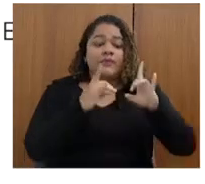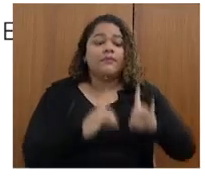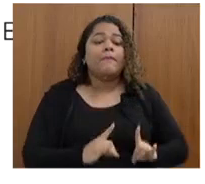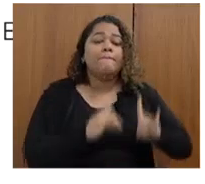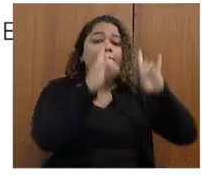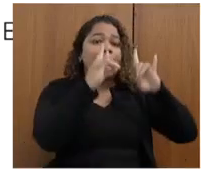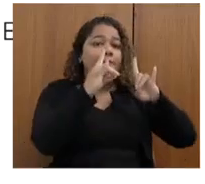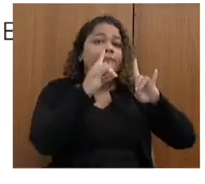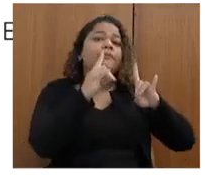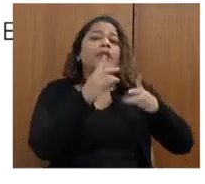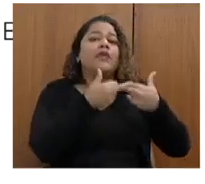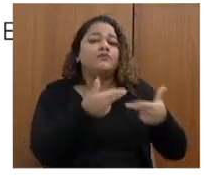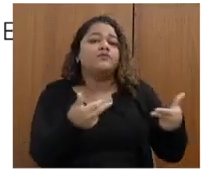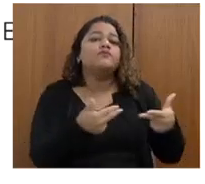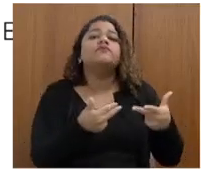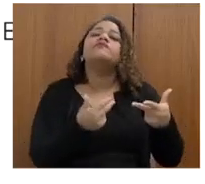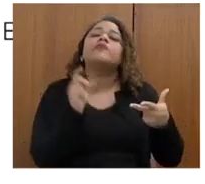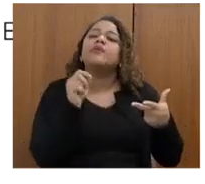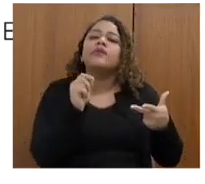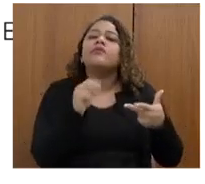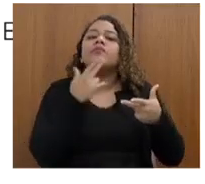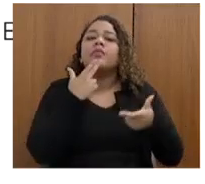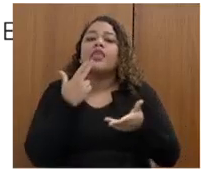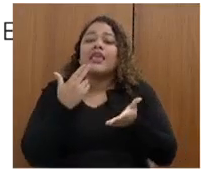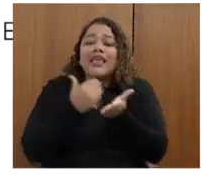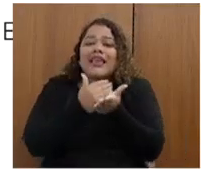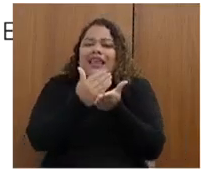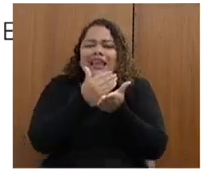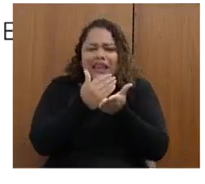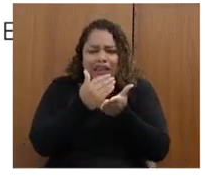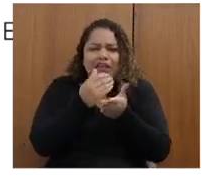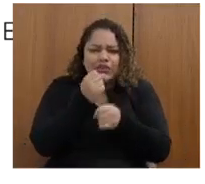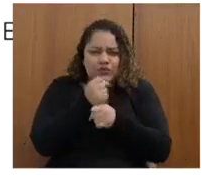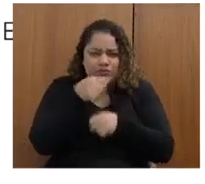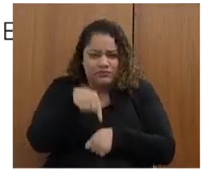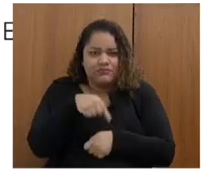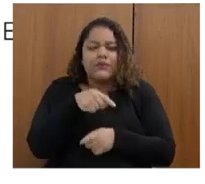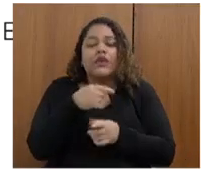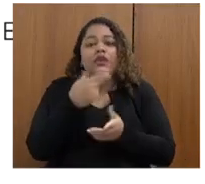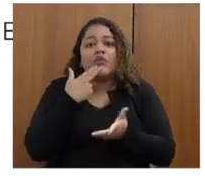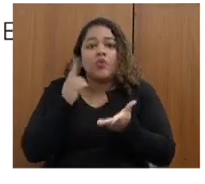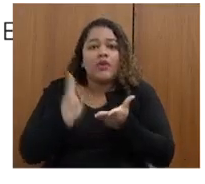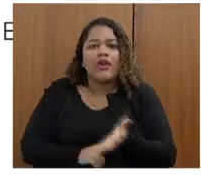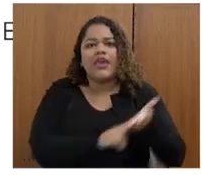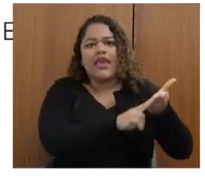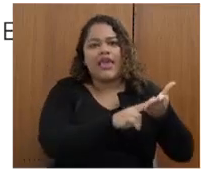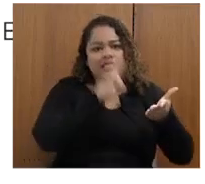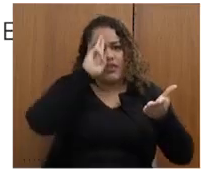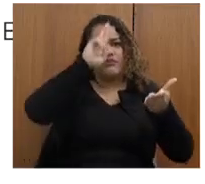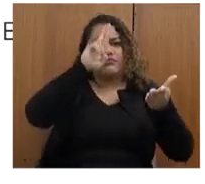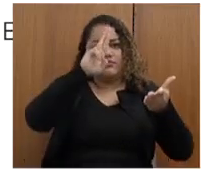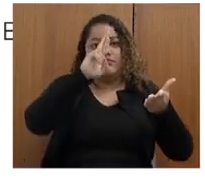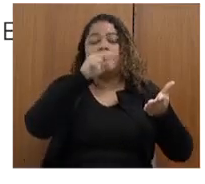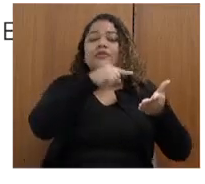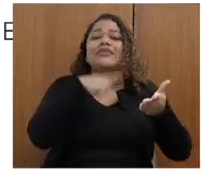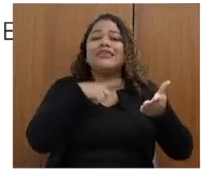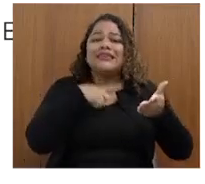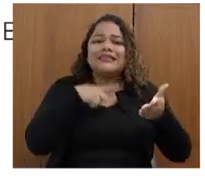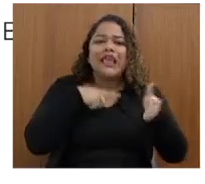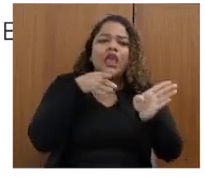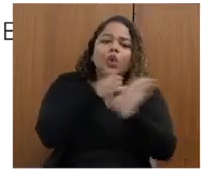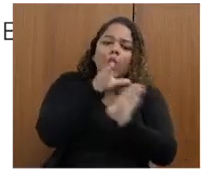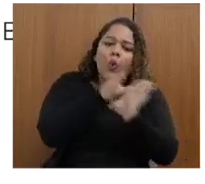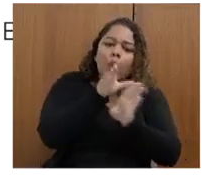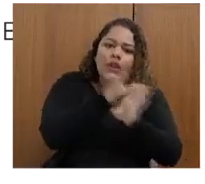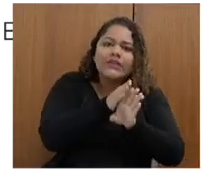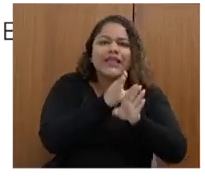elaboramos uma carta que foi enviada direto ao diretor de escola com orientações específicas que possuía um check list para